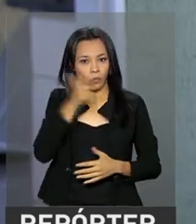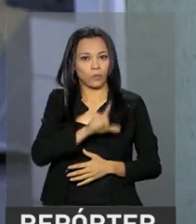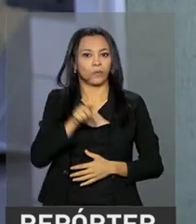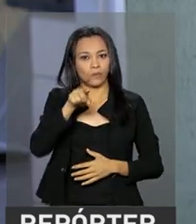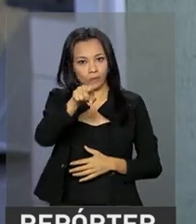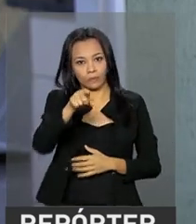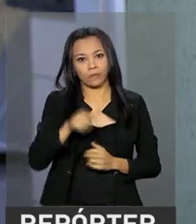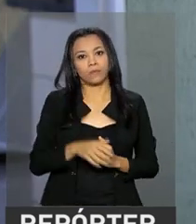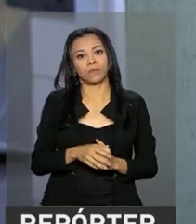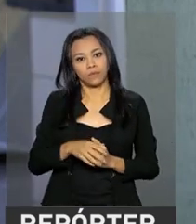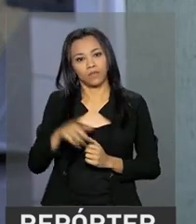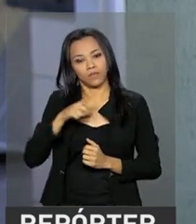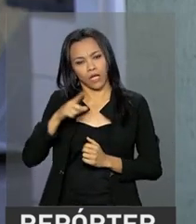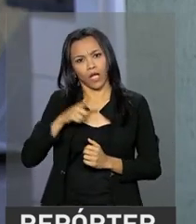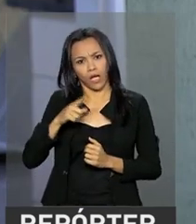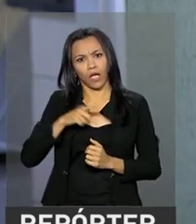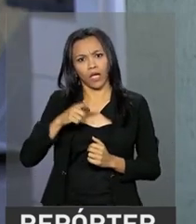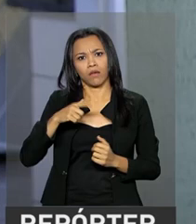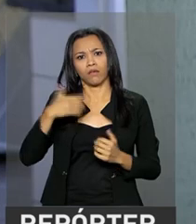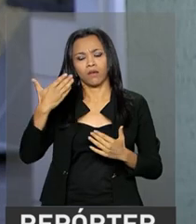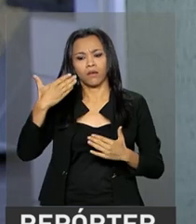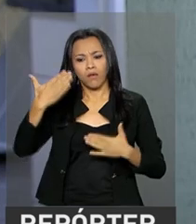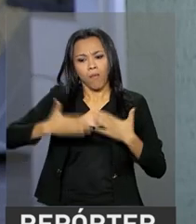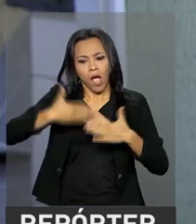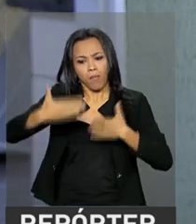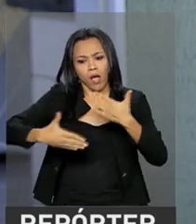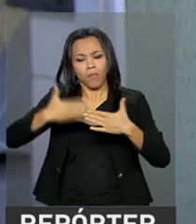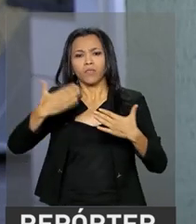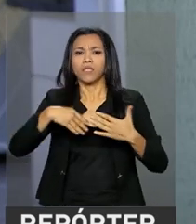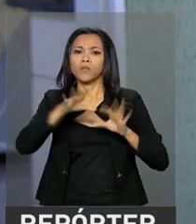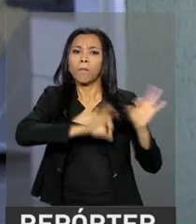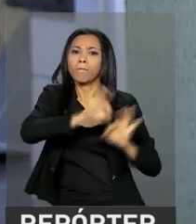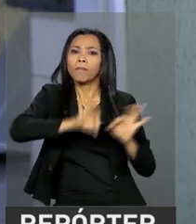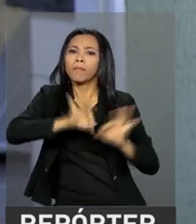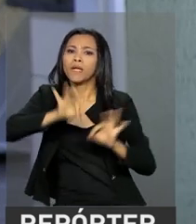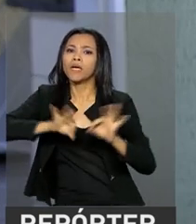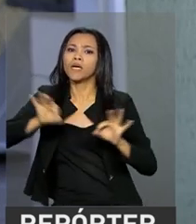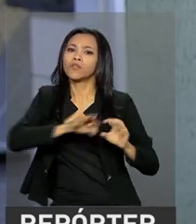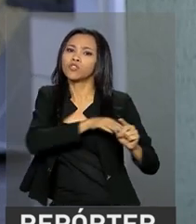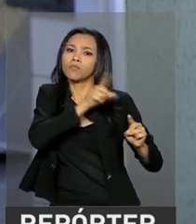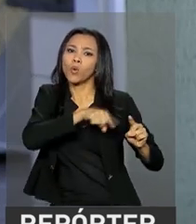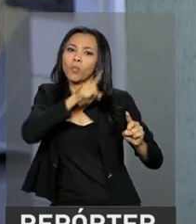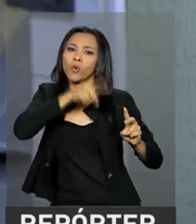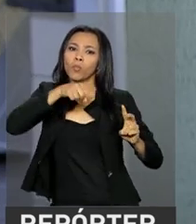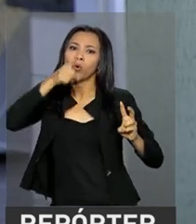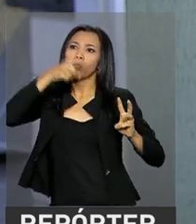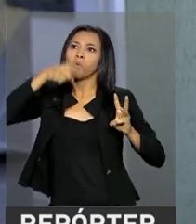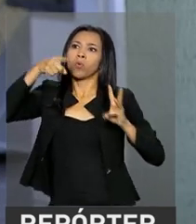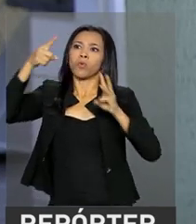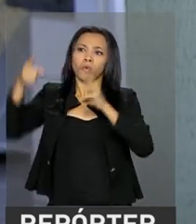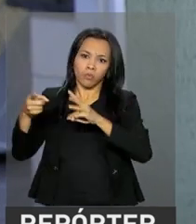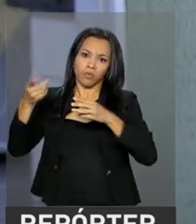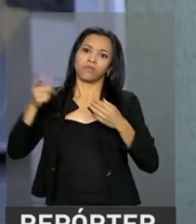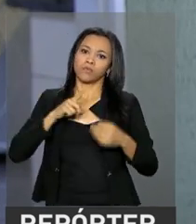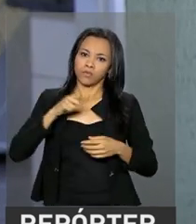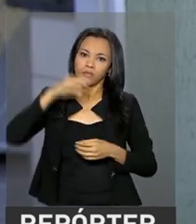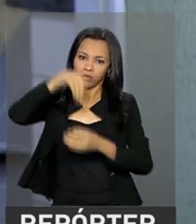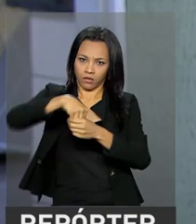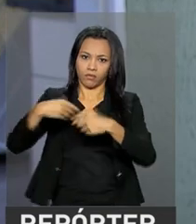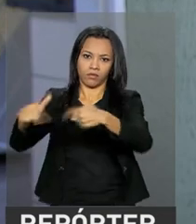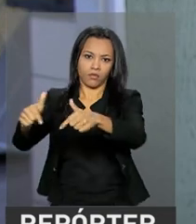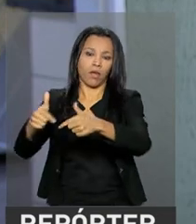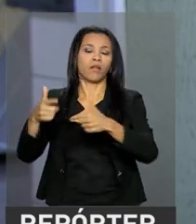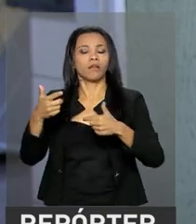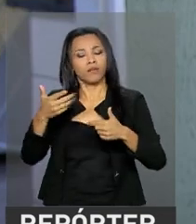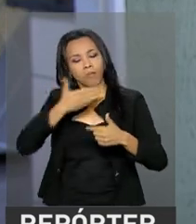eu tenho carreira entendeu uma instituição que tem um plano de carreira excelente que só dá o gás de você entrar e poder continuar